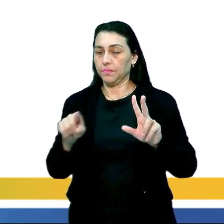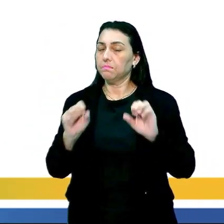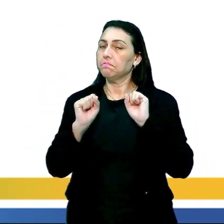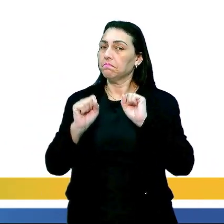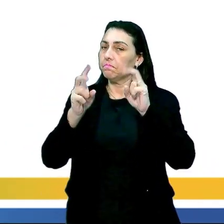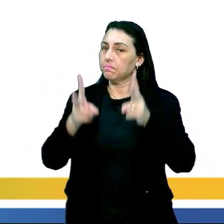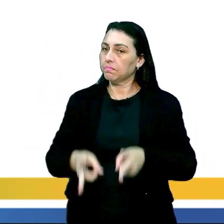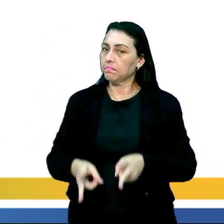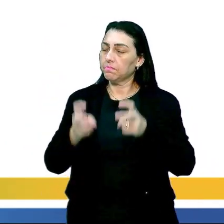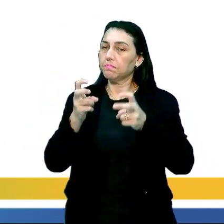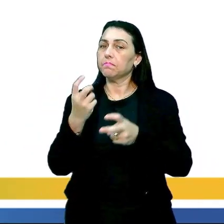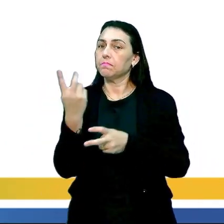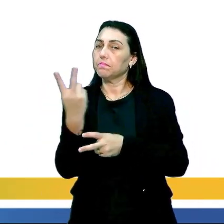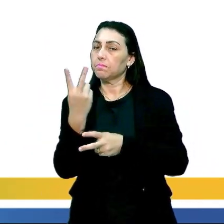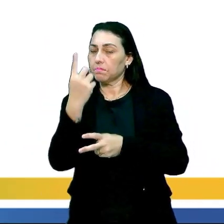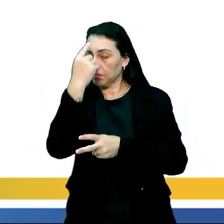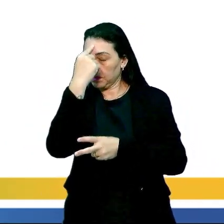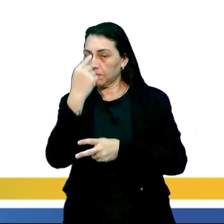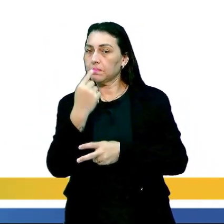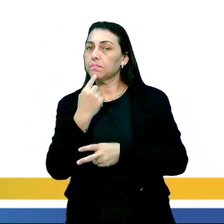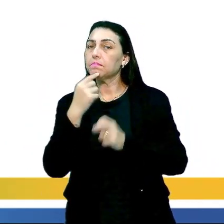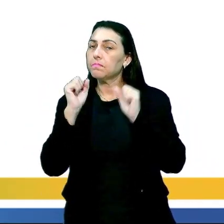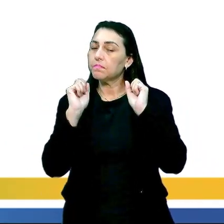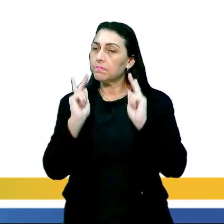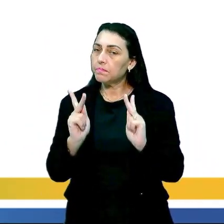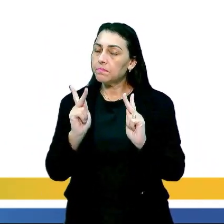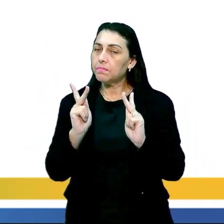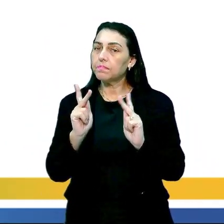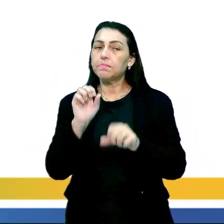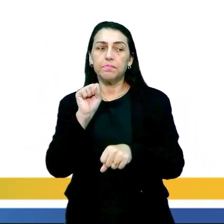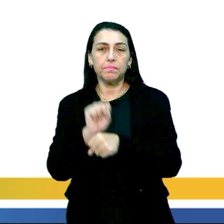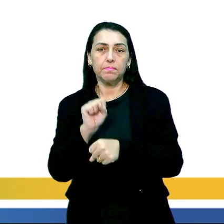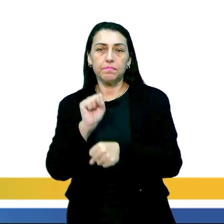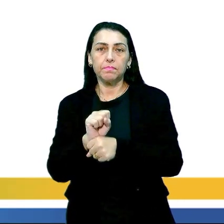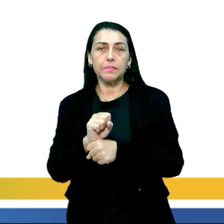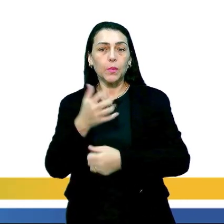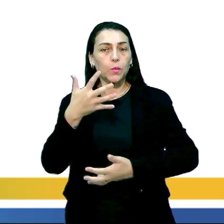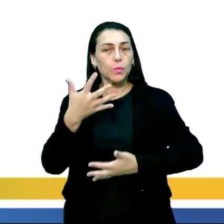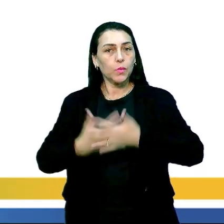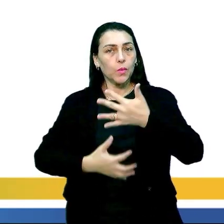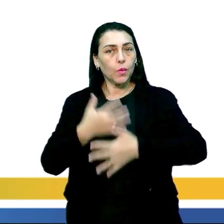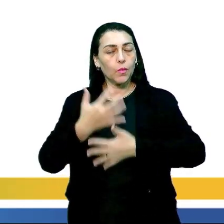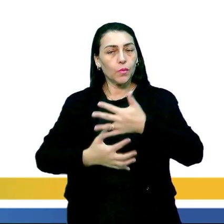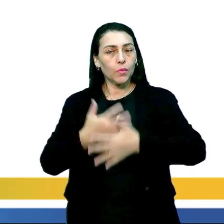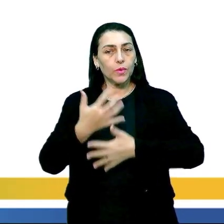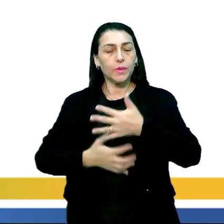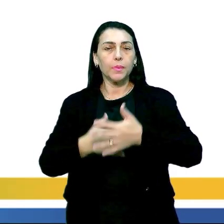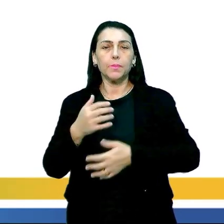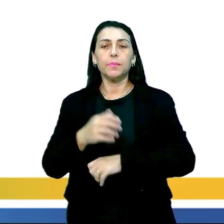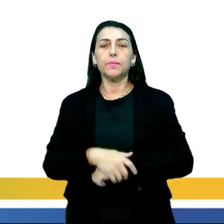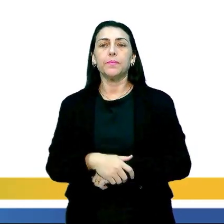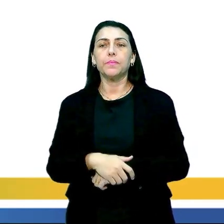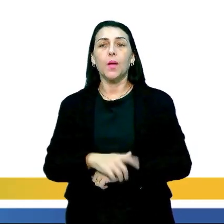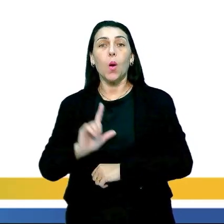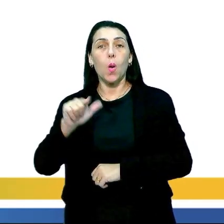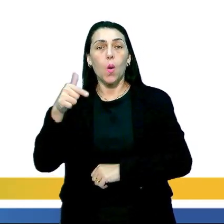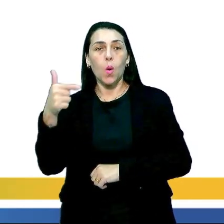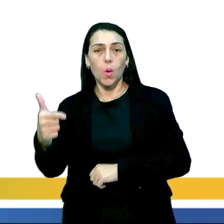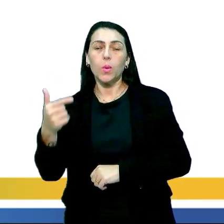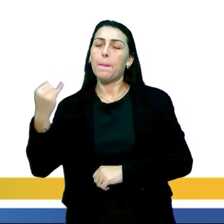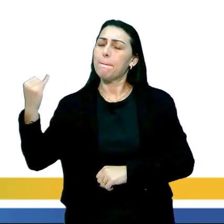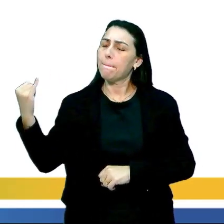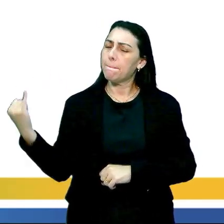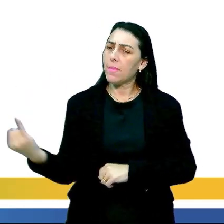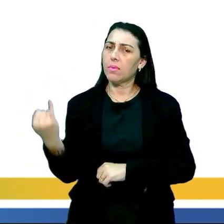podem observar nas duas imagens, ok? Espero que vocês não se confundam mais. Bem, outro fator